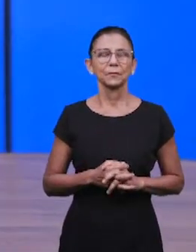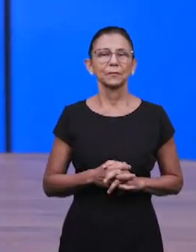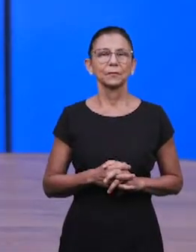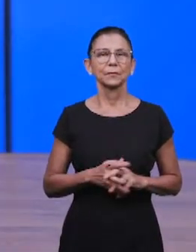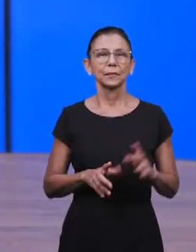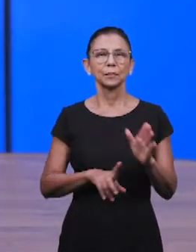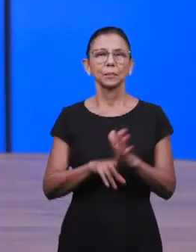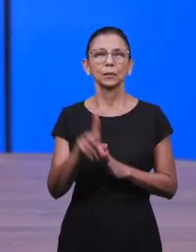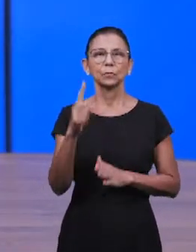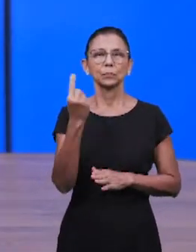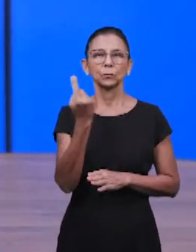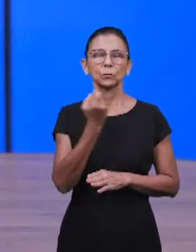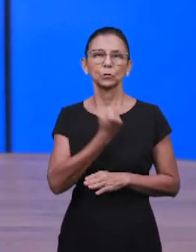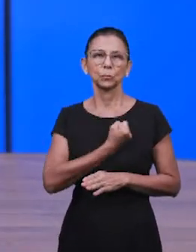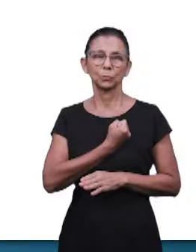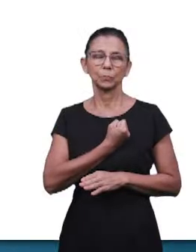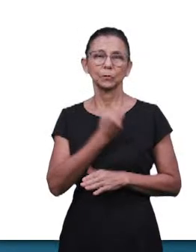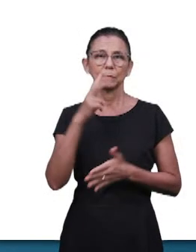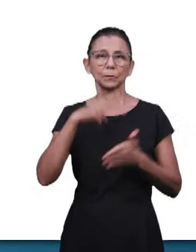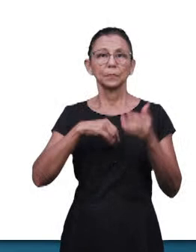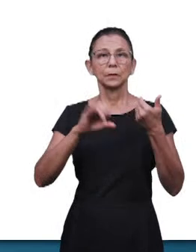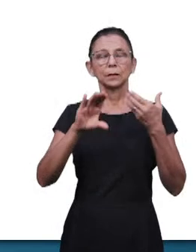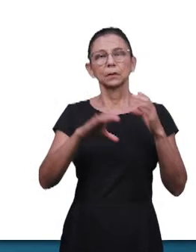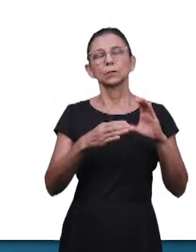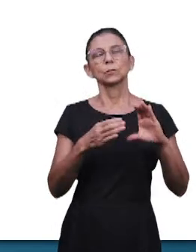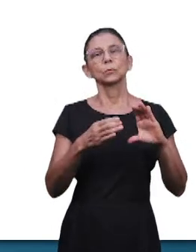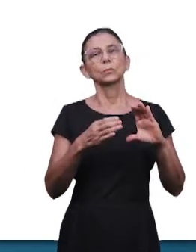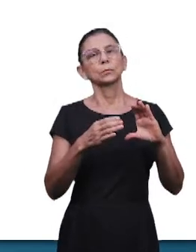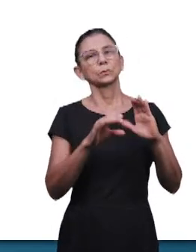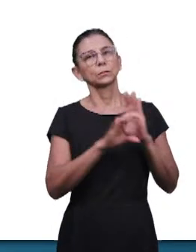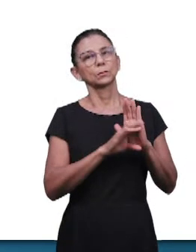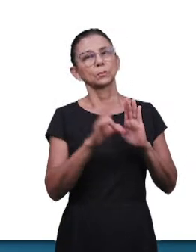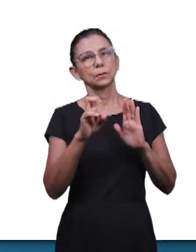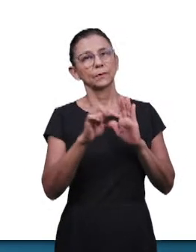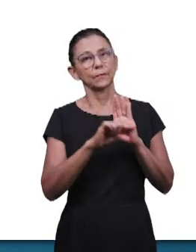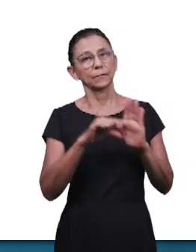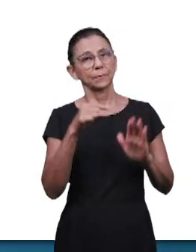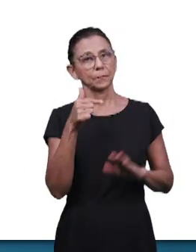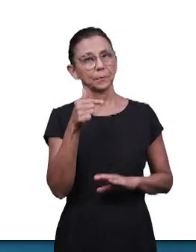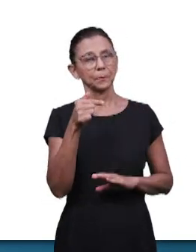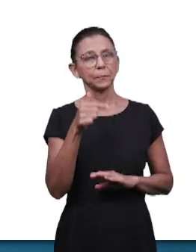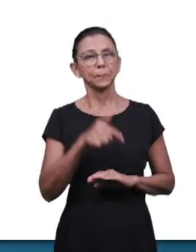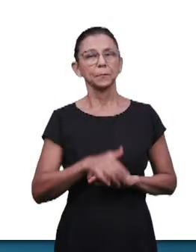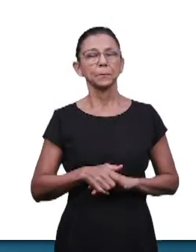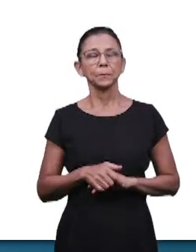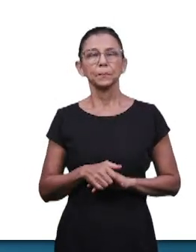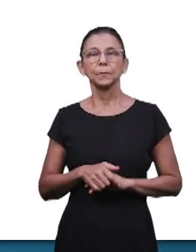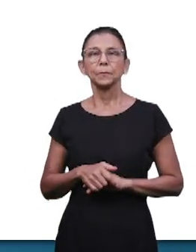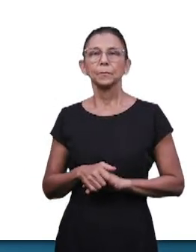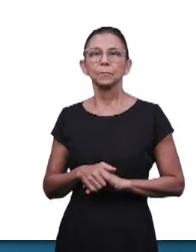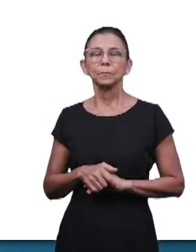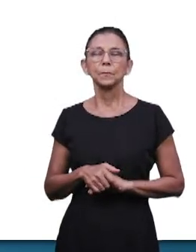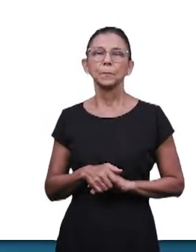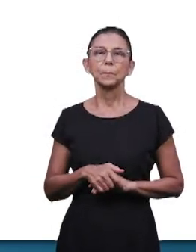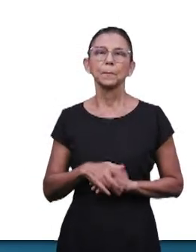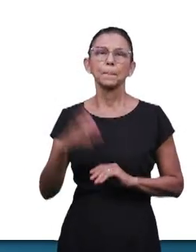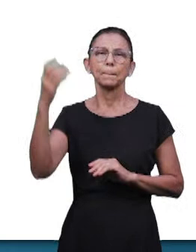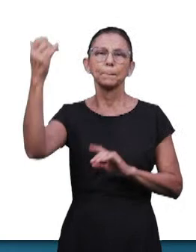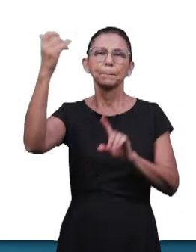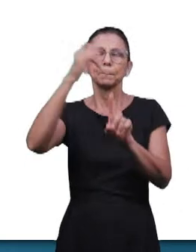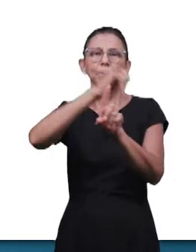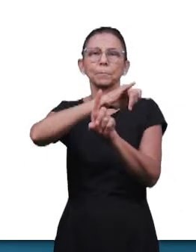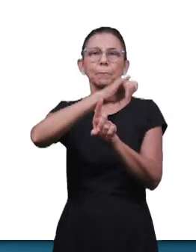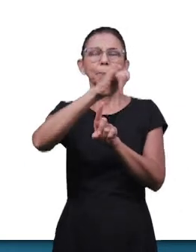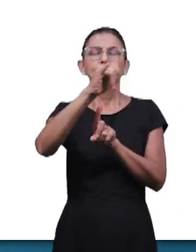pergunta. E a nossa primeira pergunta, ela diz assim: lendo Cantares, capítulo 5, verso 7,